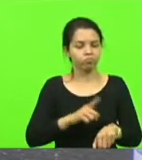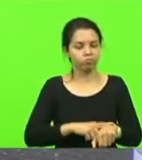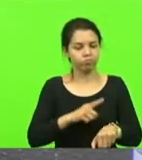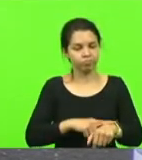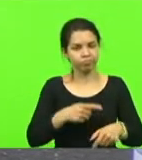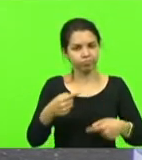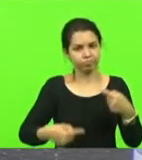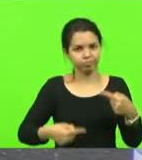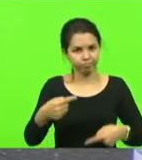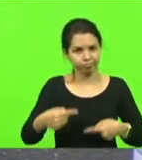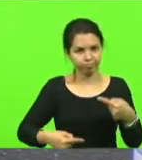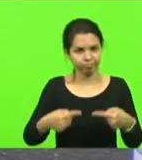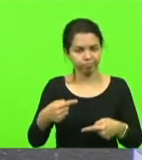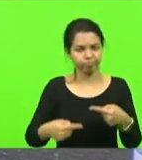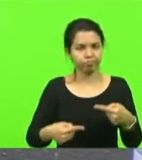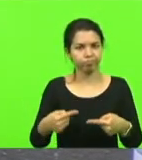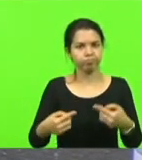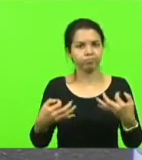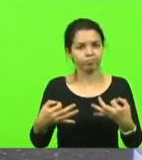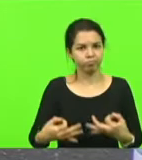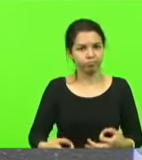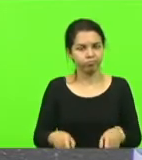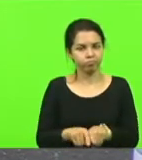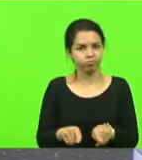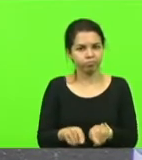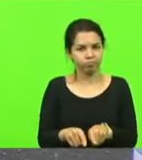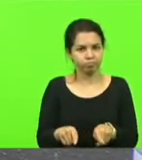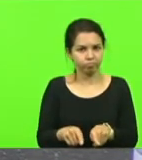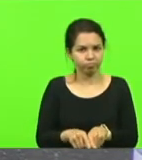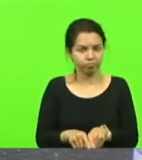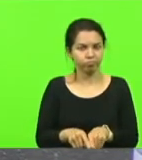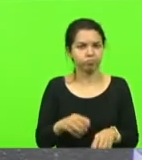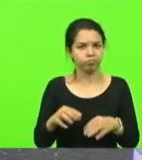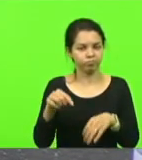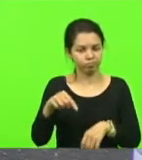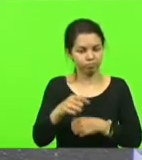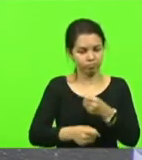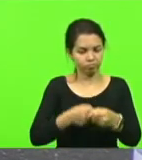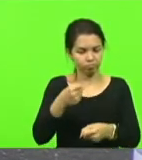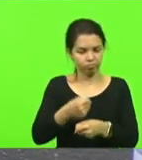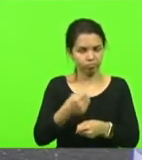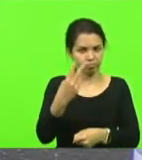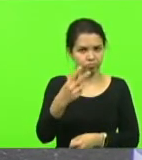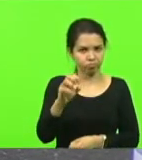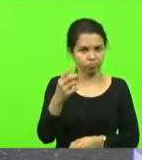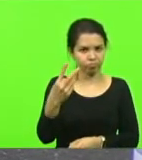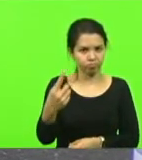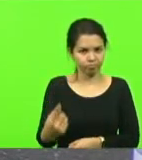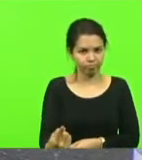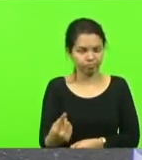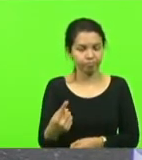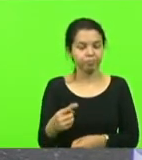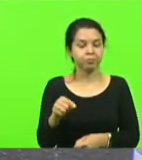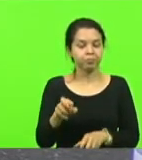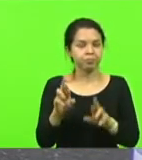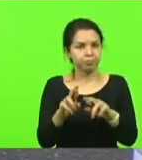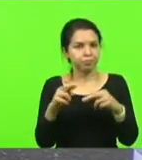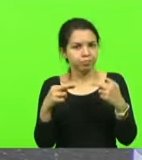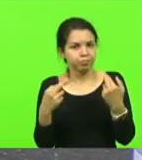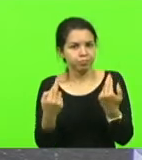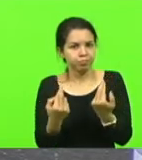debate e para a deliberação ainda este ano. essas audiências